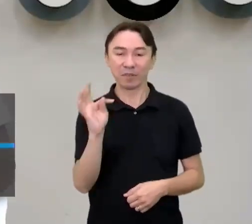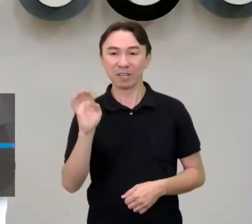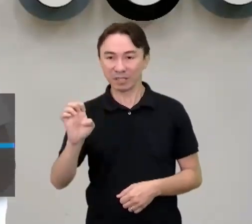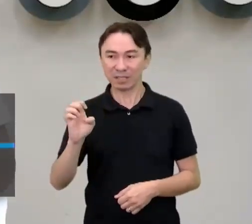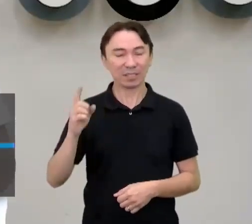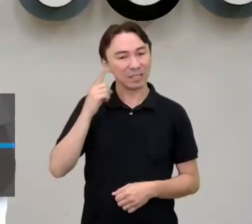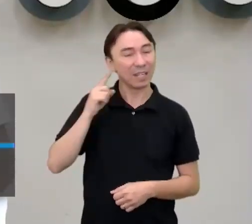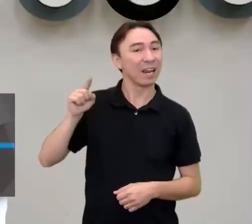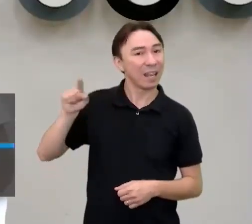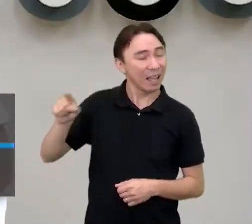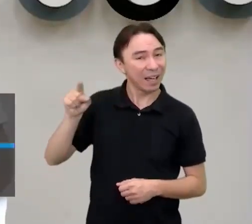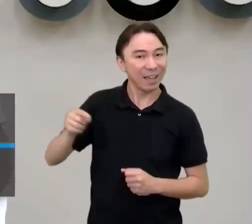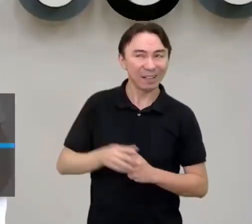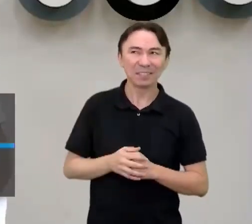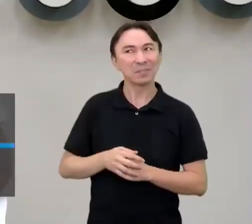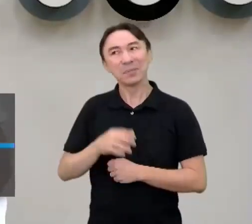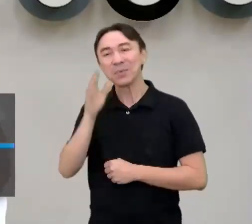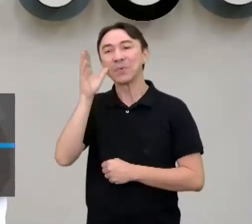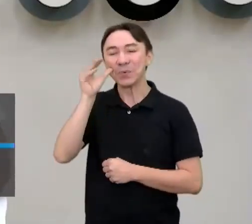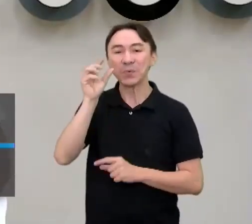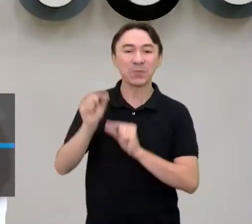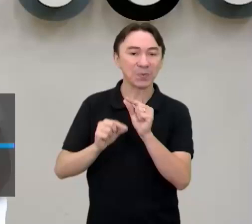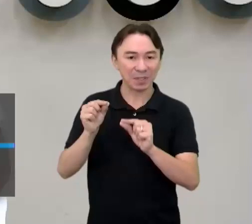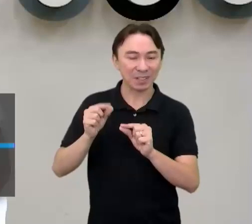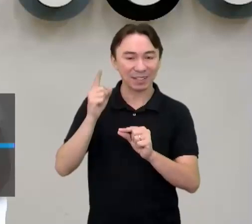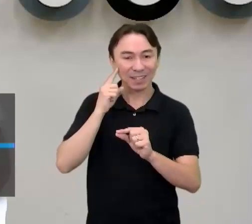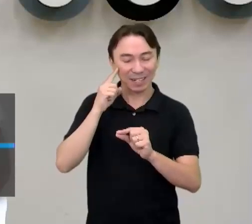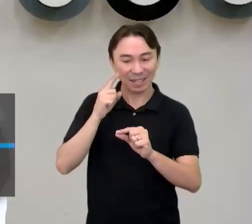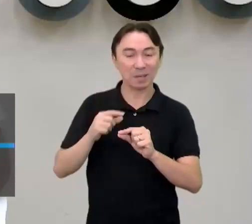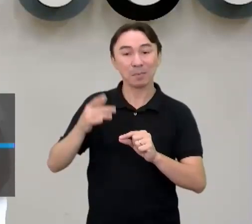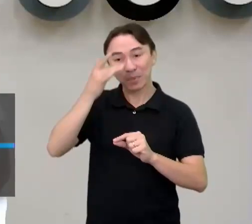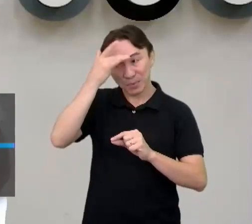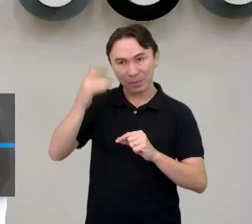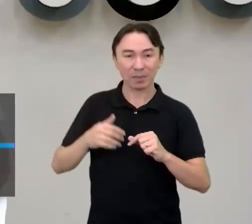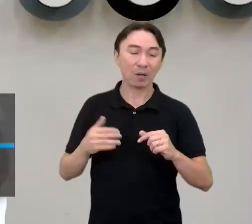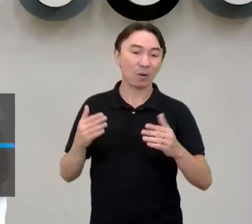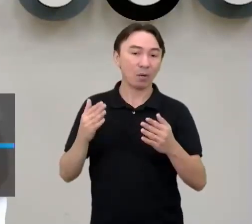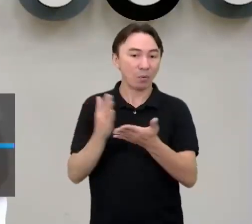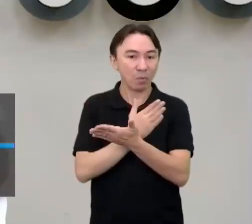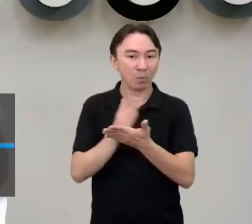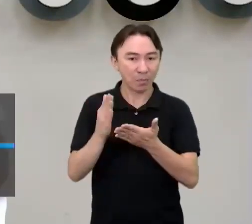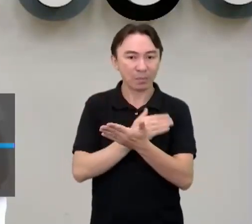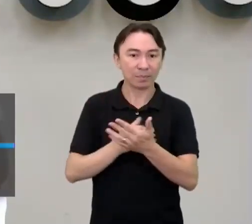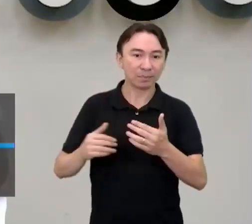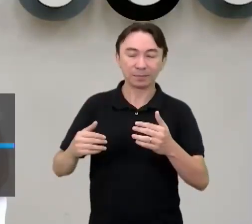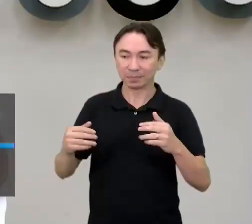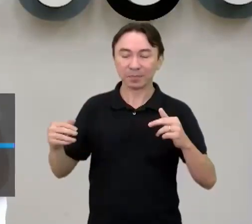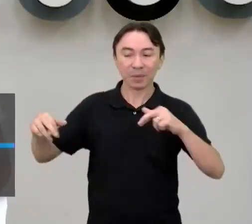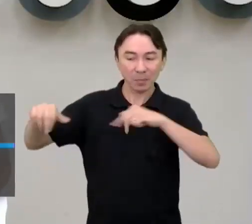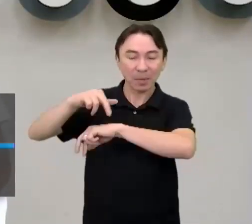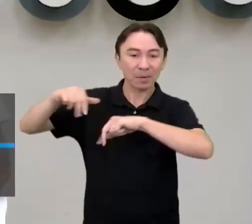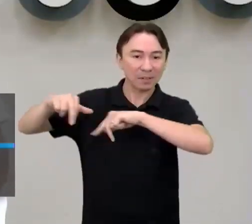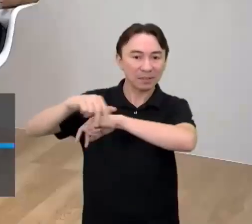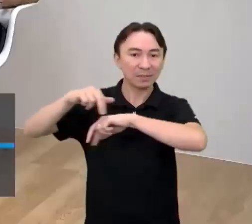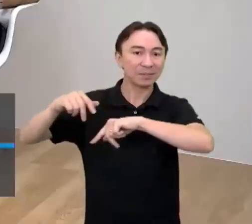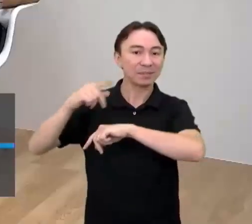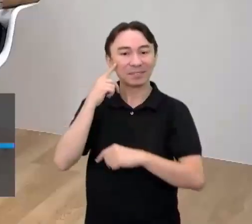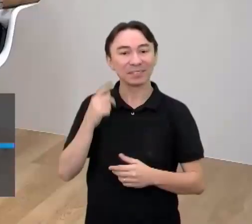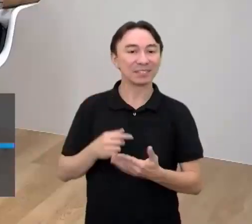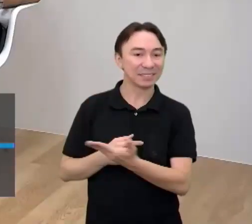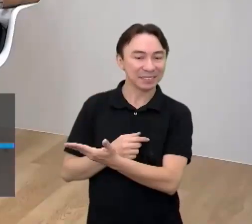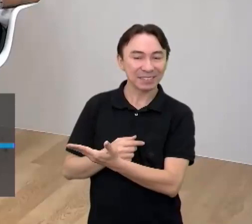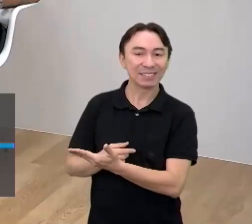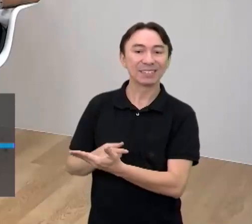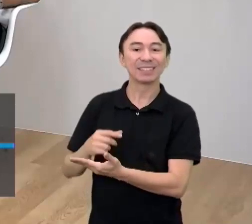de pessoas e eles faziam... pode parecer absurdo, mas é a história oficial que está lá, inclusive, no site da prefeitura. Não duvido,